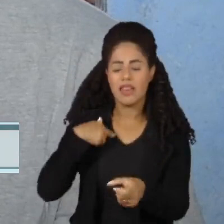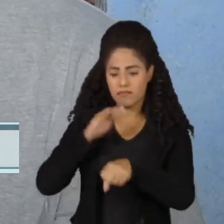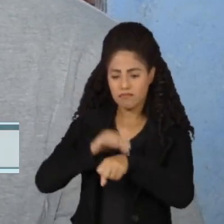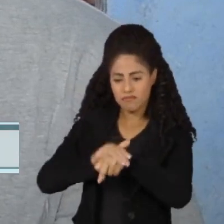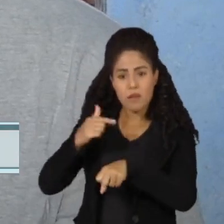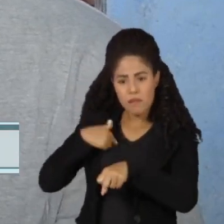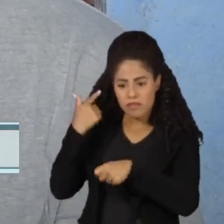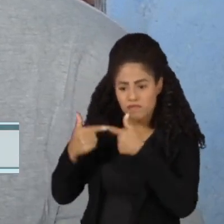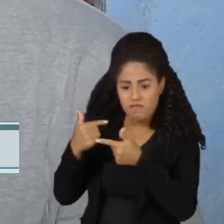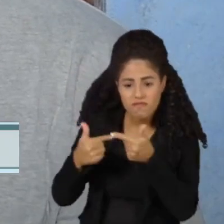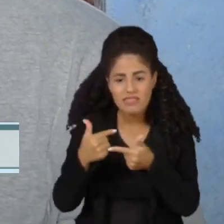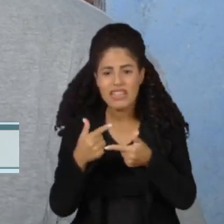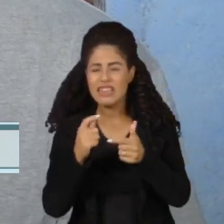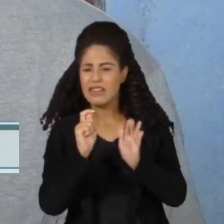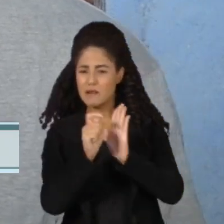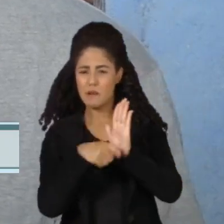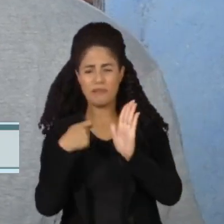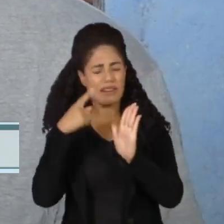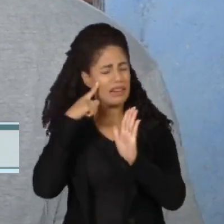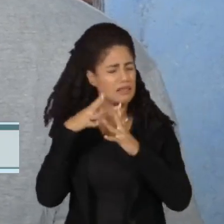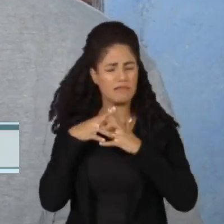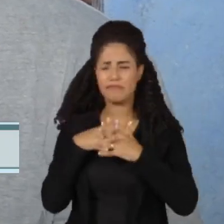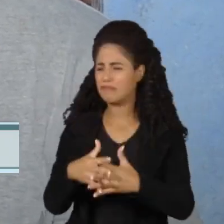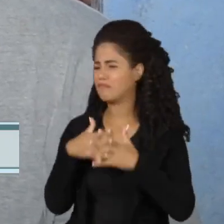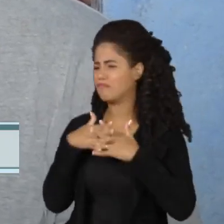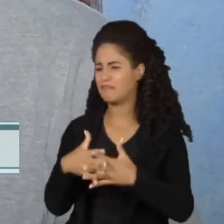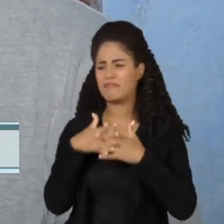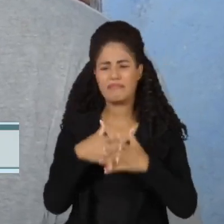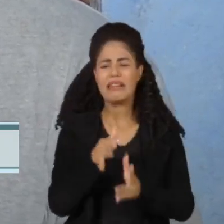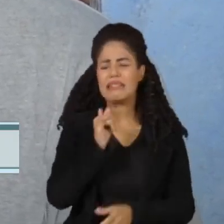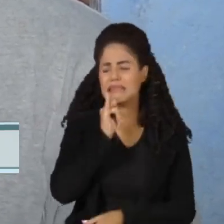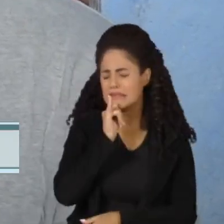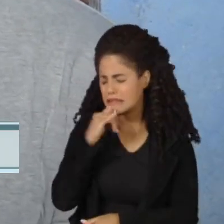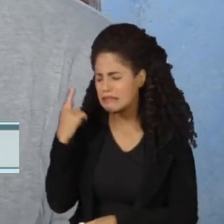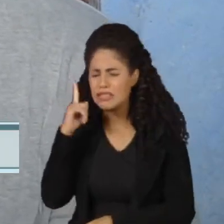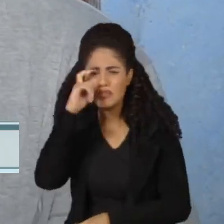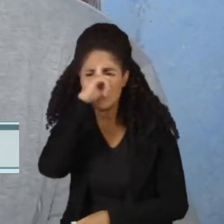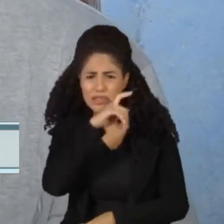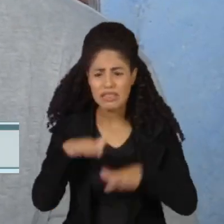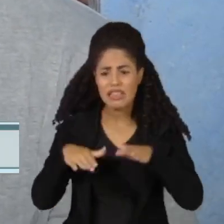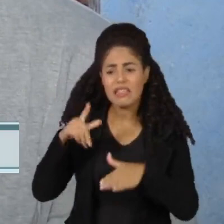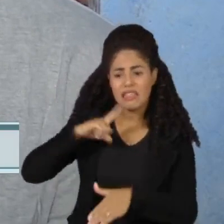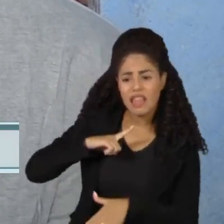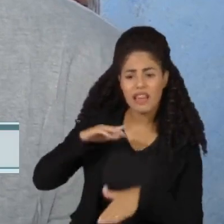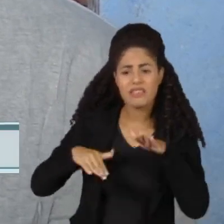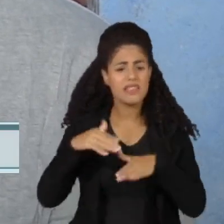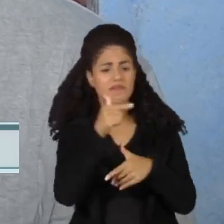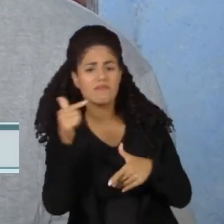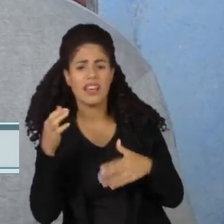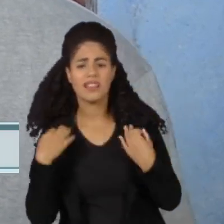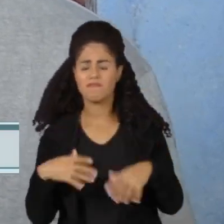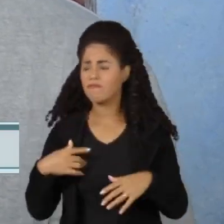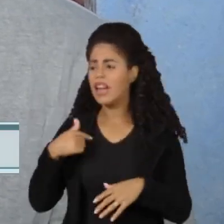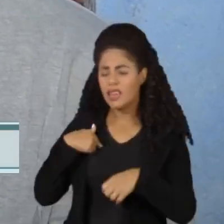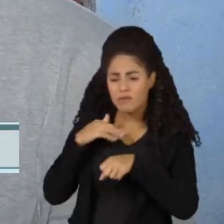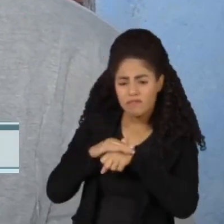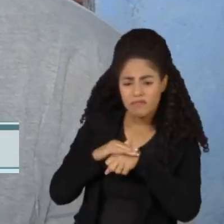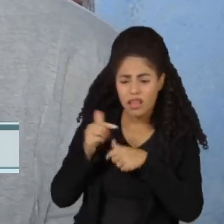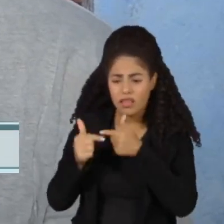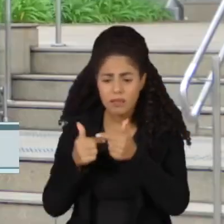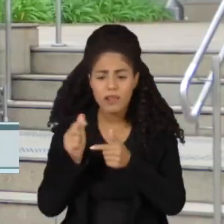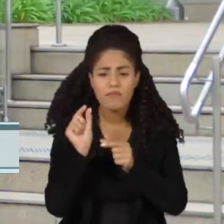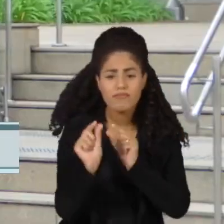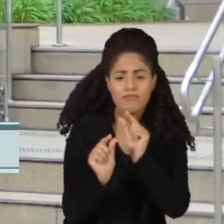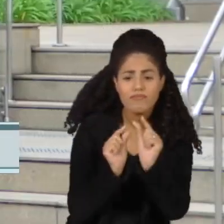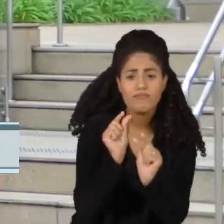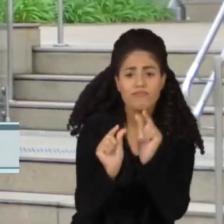Porque esse negócio de contrato aí fica meio complicado. A gente tem uma hora e depois não tem. Aí acabei ficando só mesmo trabalhando por conta